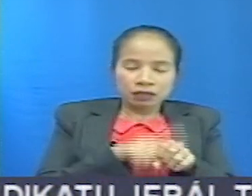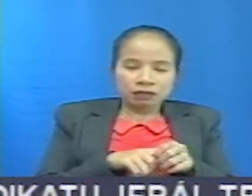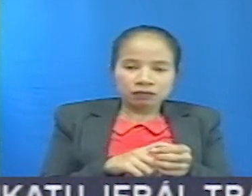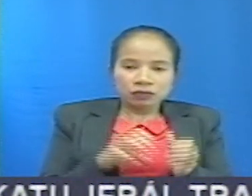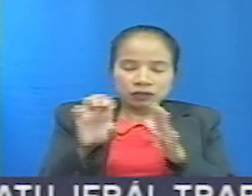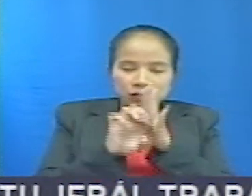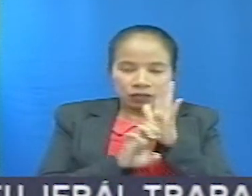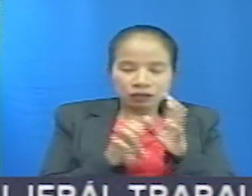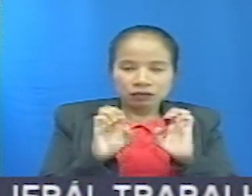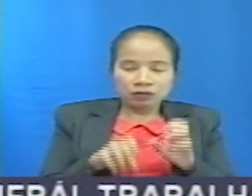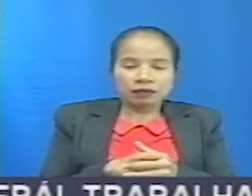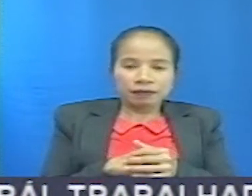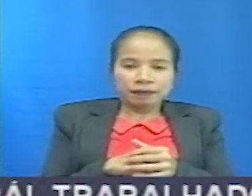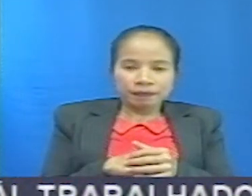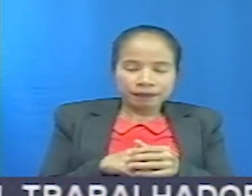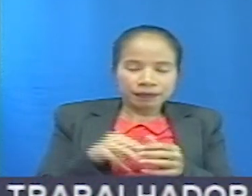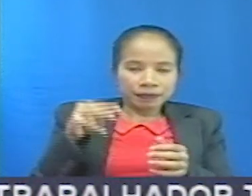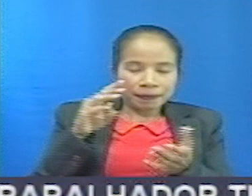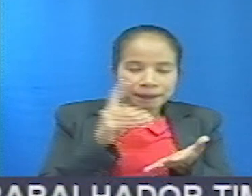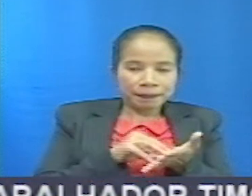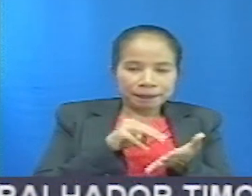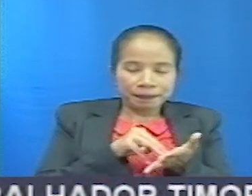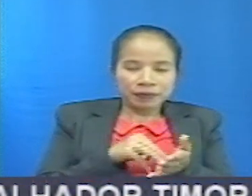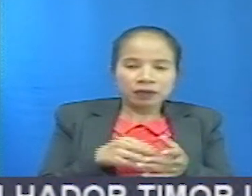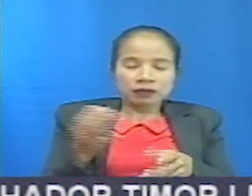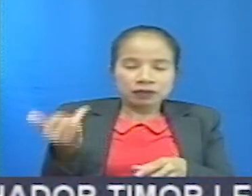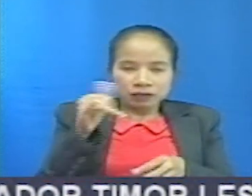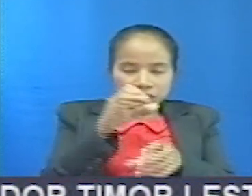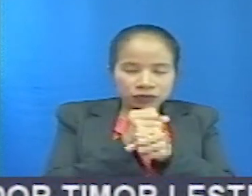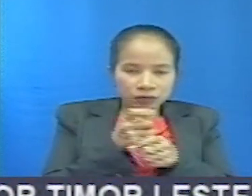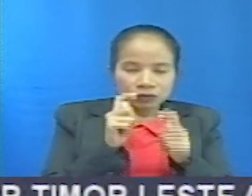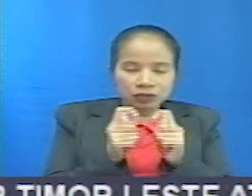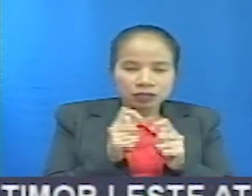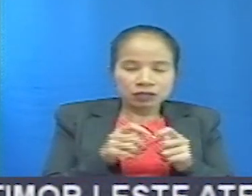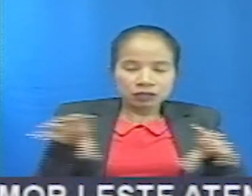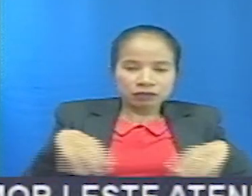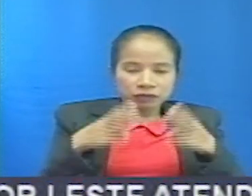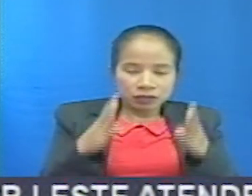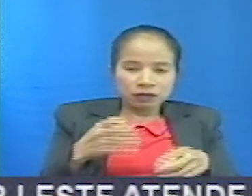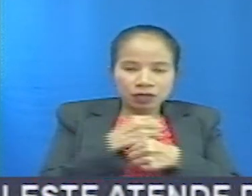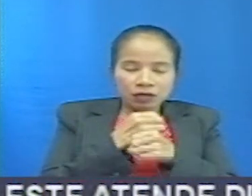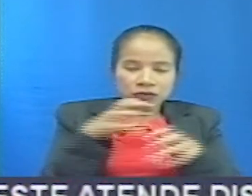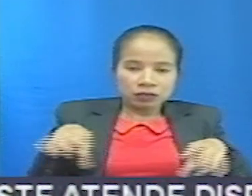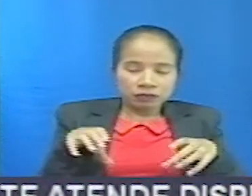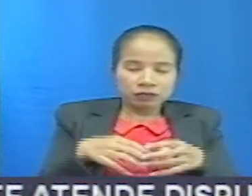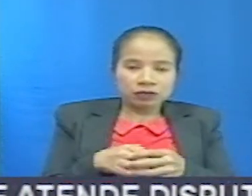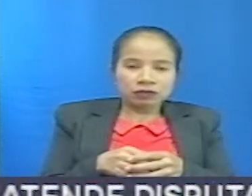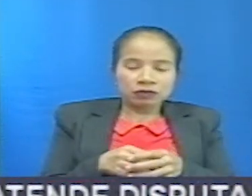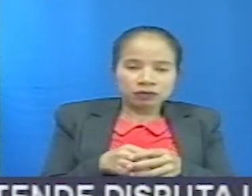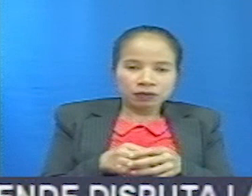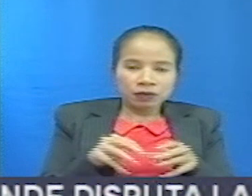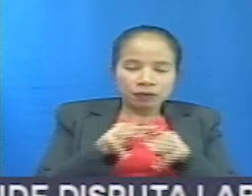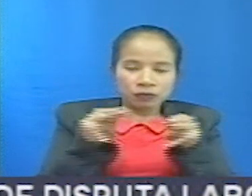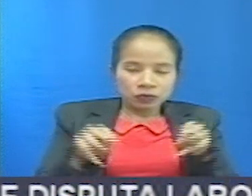especialista laboratorium Antonio Sales afirma, equipa medico sira foti mos amostra funcionario nebe halau knar iha servisu municipal